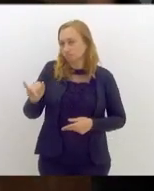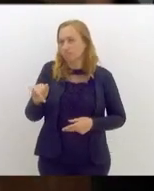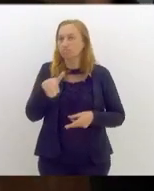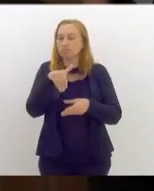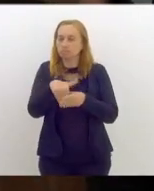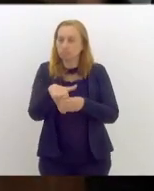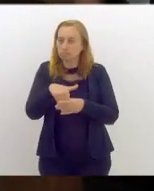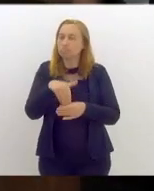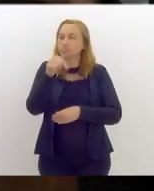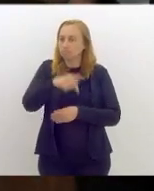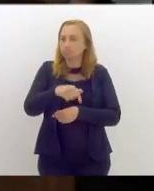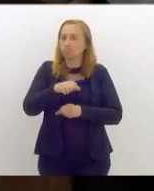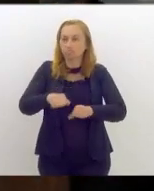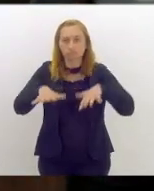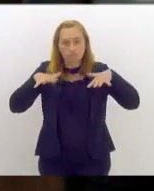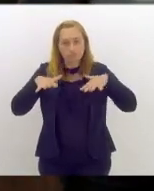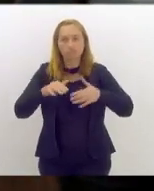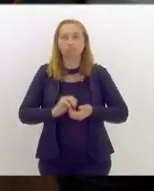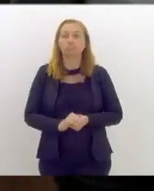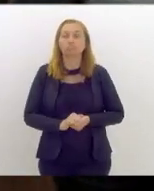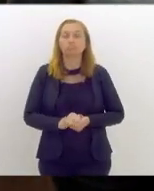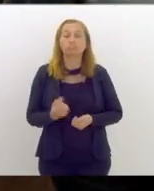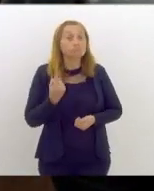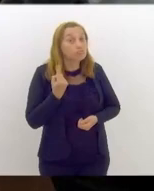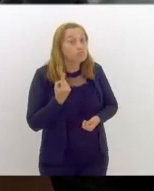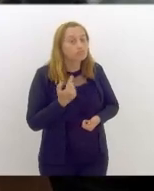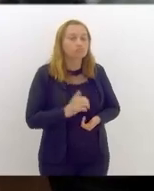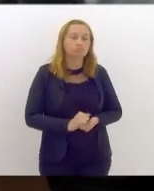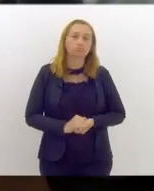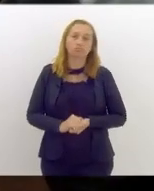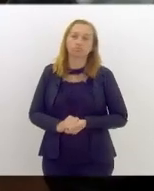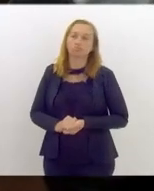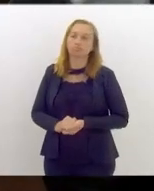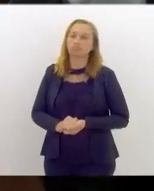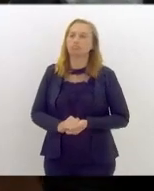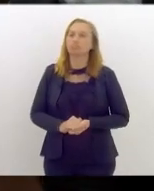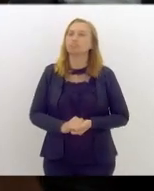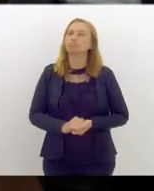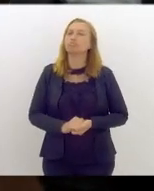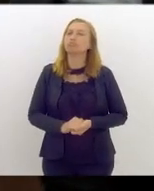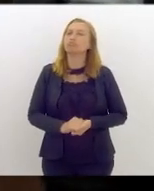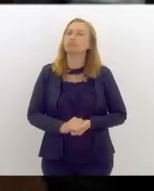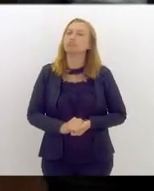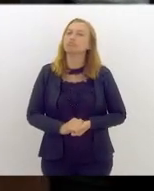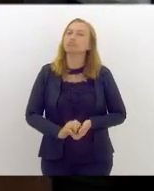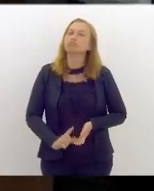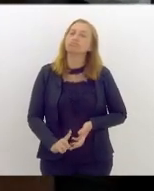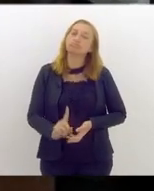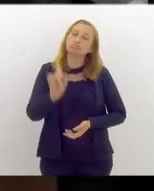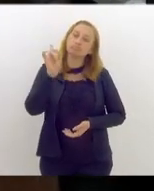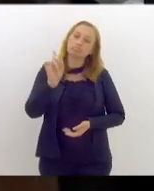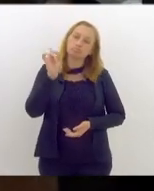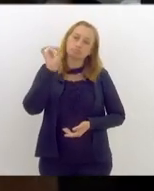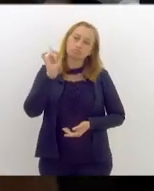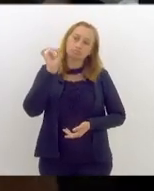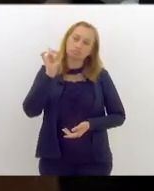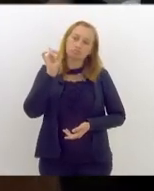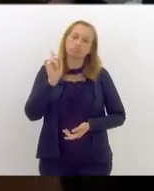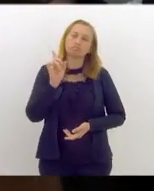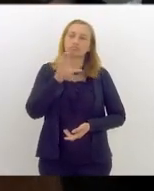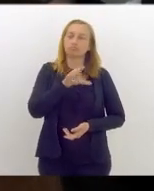votações aqui em plenário de um lá na CPI